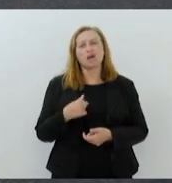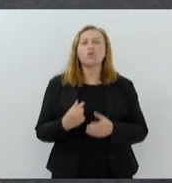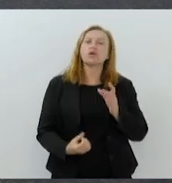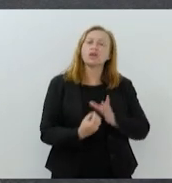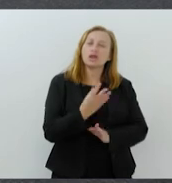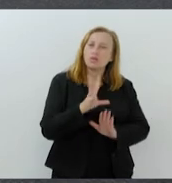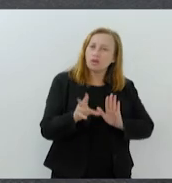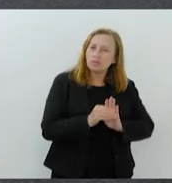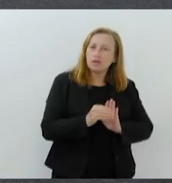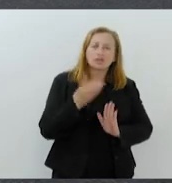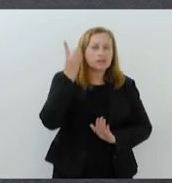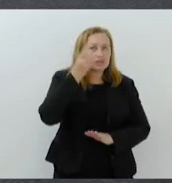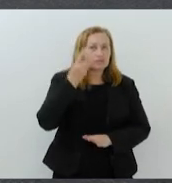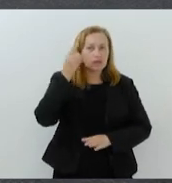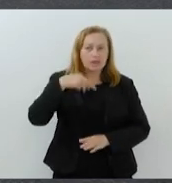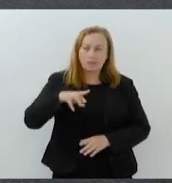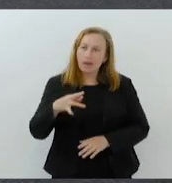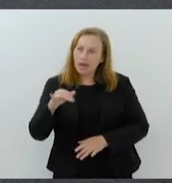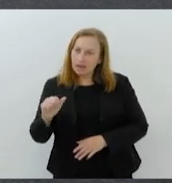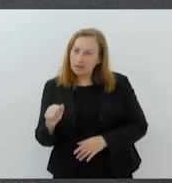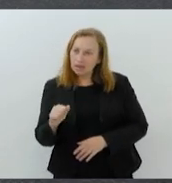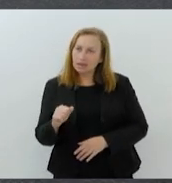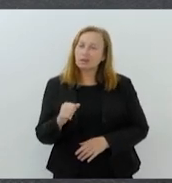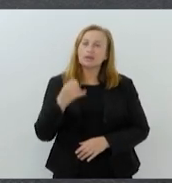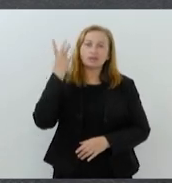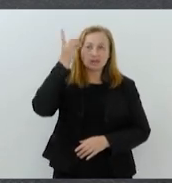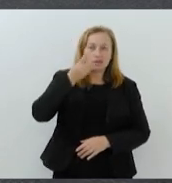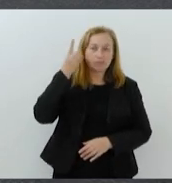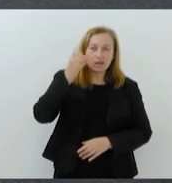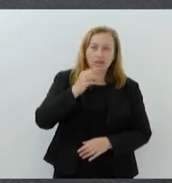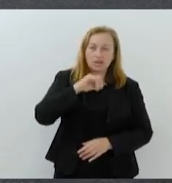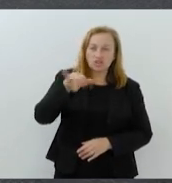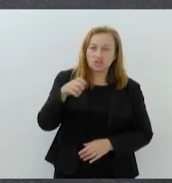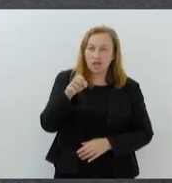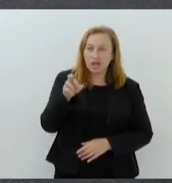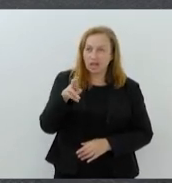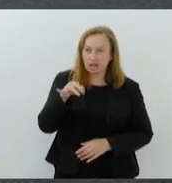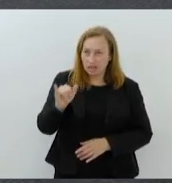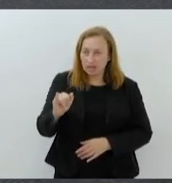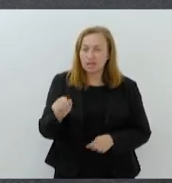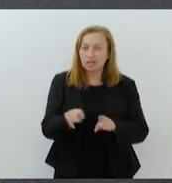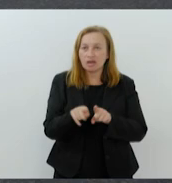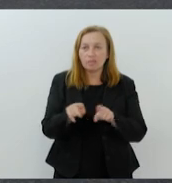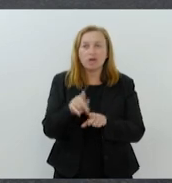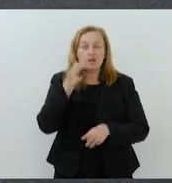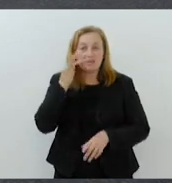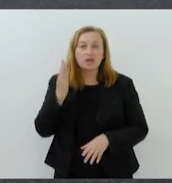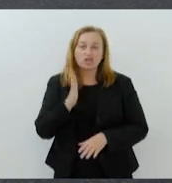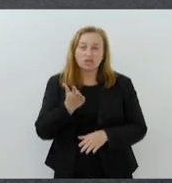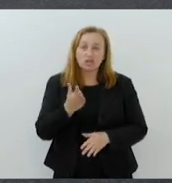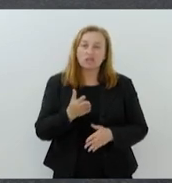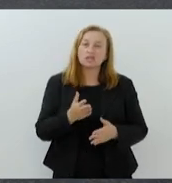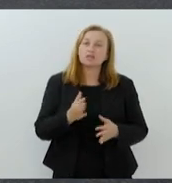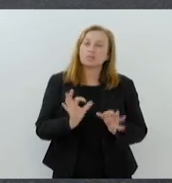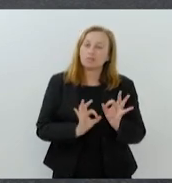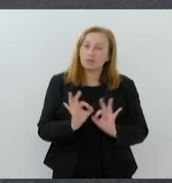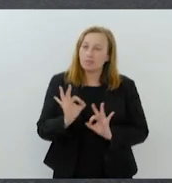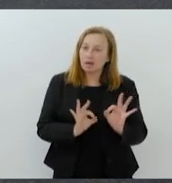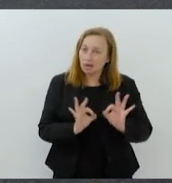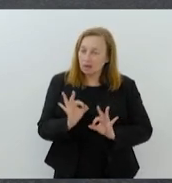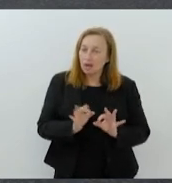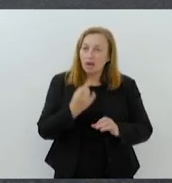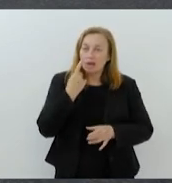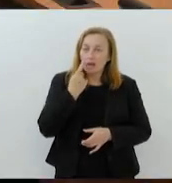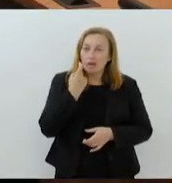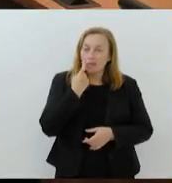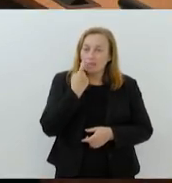minha, deputada Marina, deputado Jari, deputado Flávio, que, para minha surpresa, está sendo executada para os